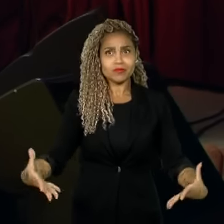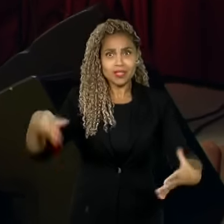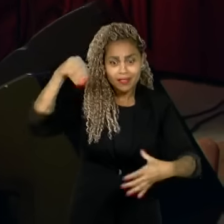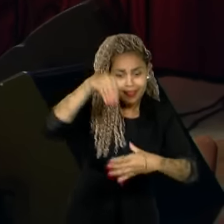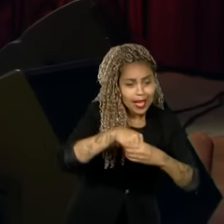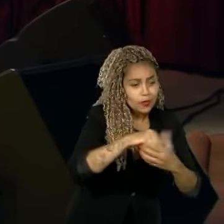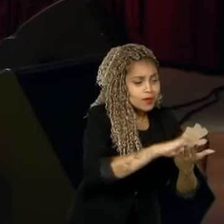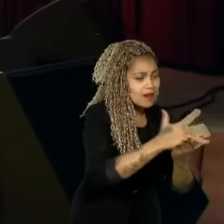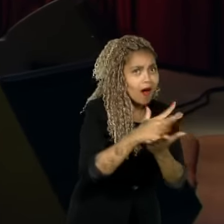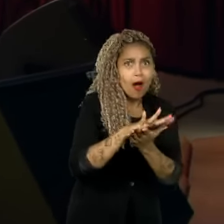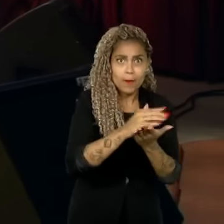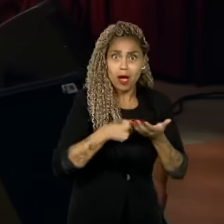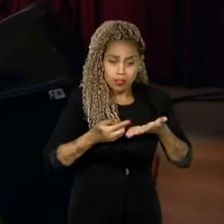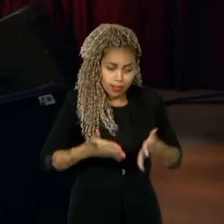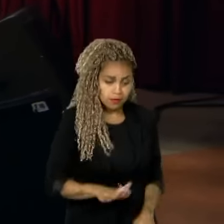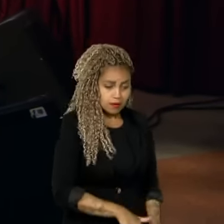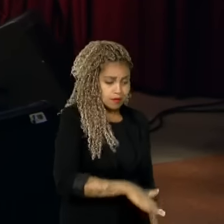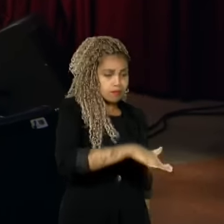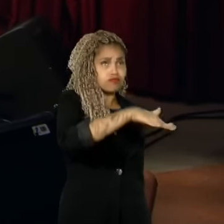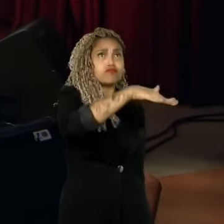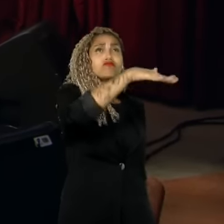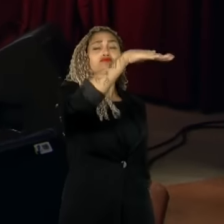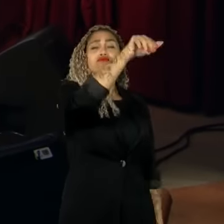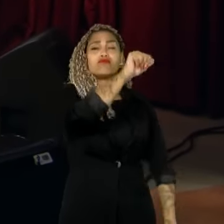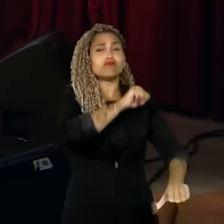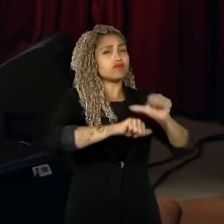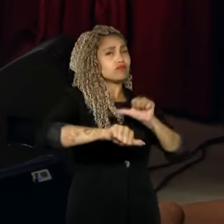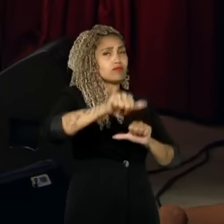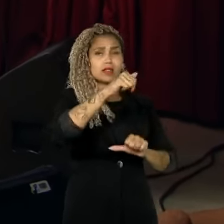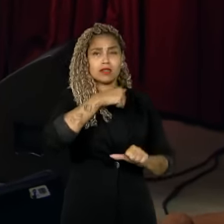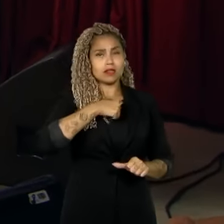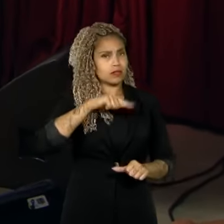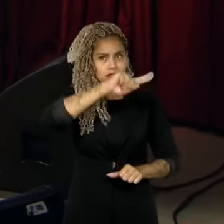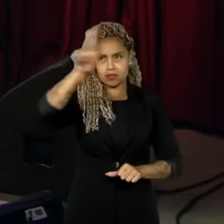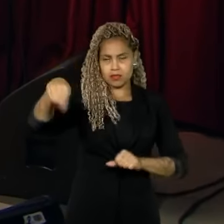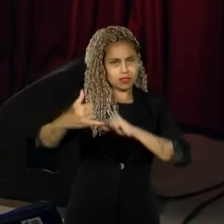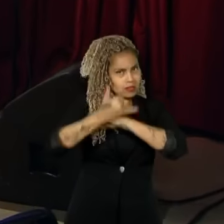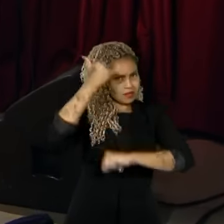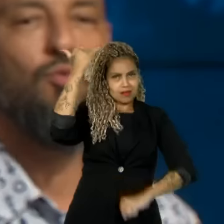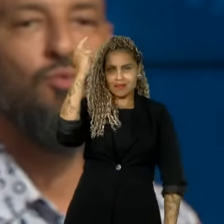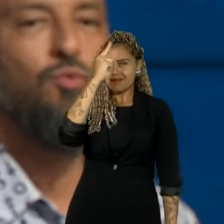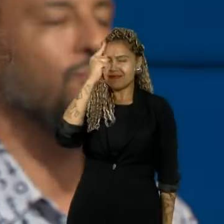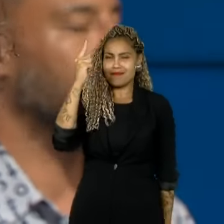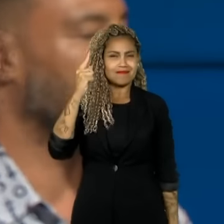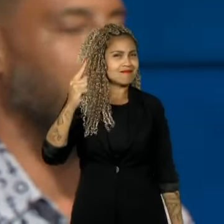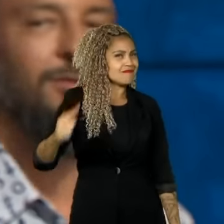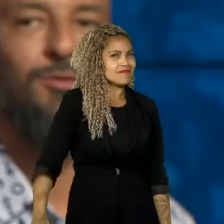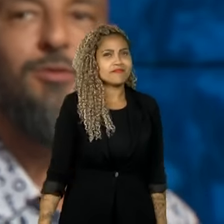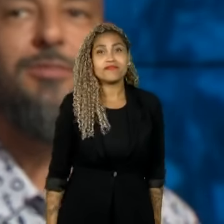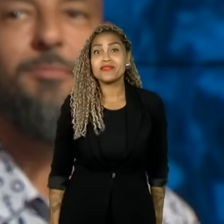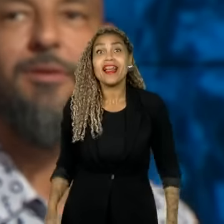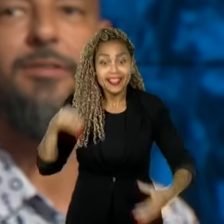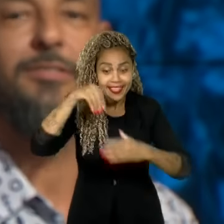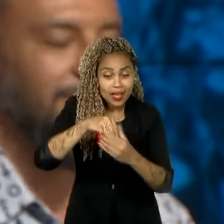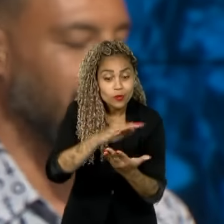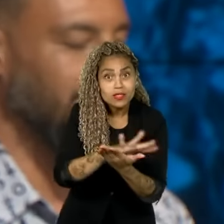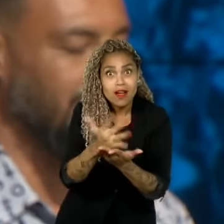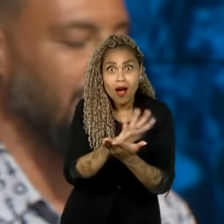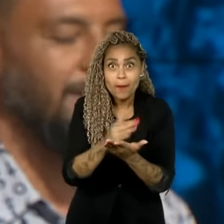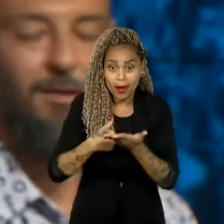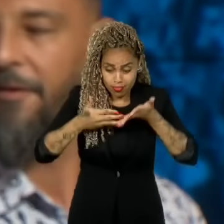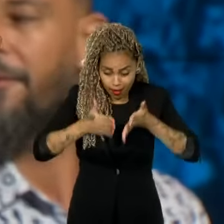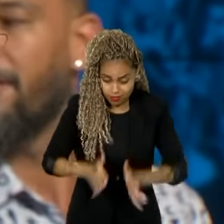nasci, me criei, me converti, ninguém vai tombar a minha bandeira. Dentro do samba eu nasci,